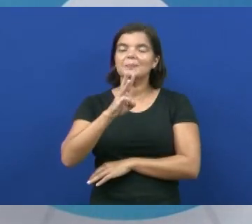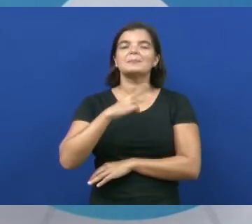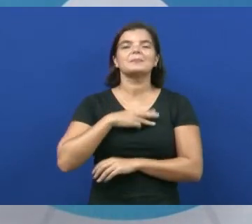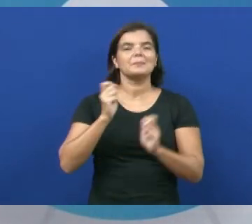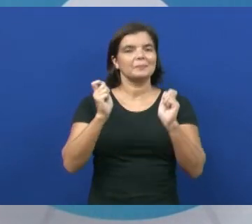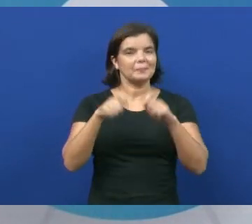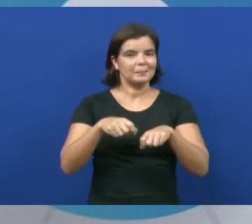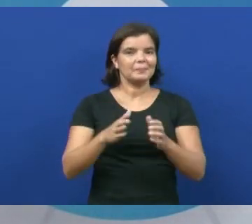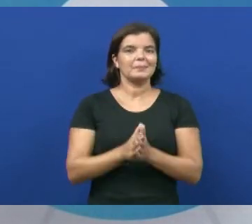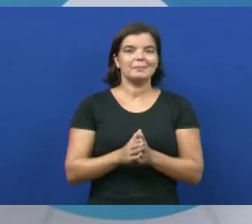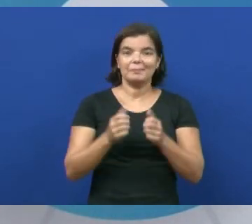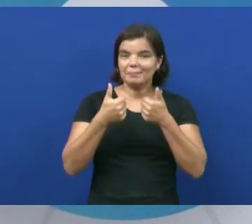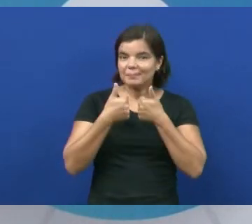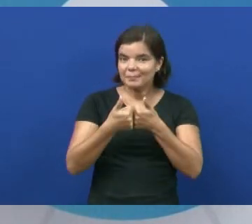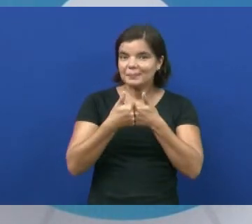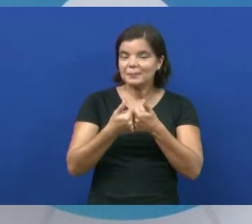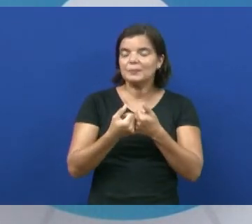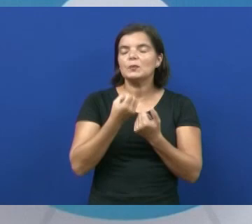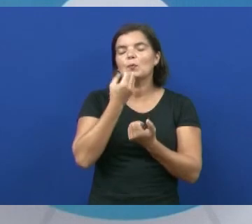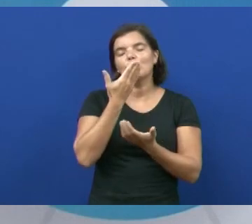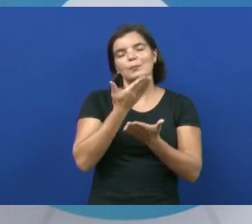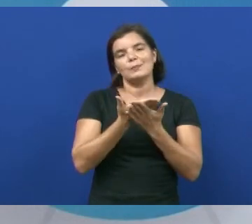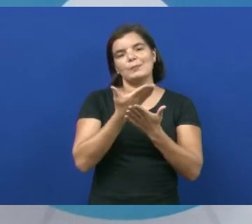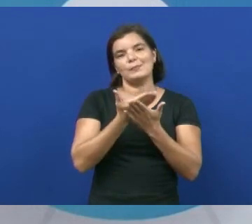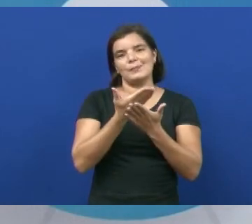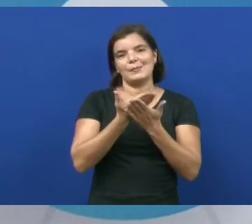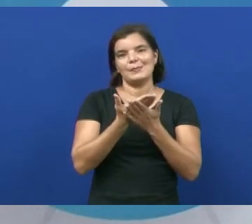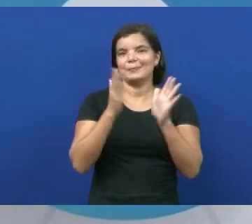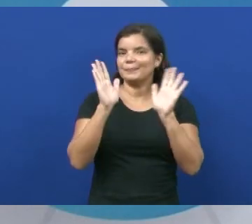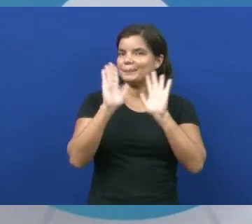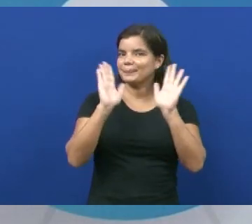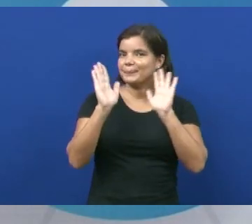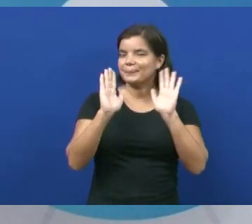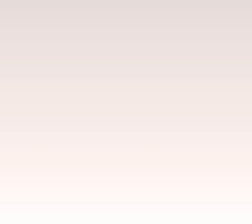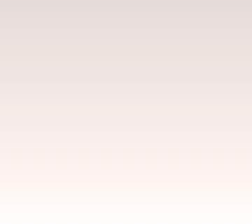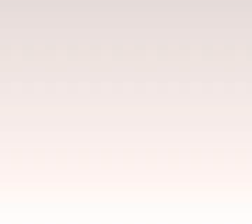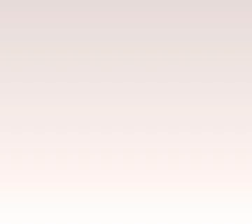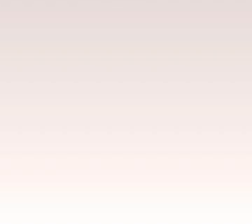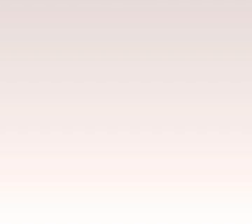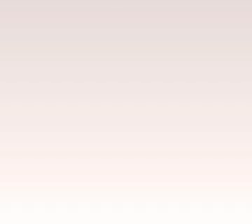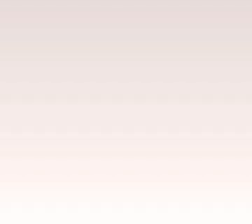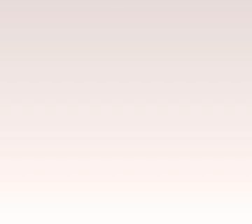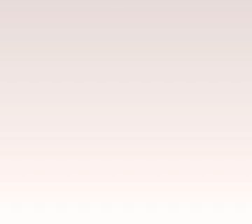que vai estar disponível, certo? Então, bons estudos a vocês e até a próxima!